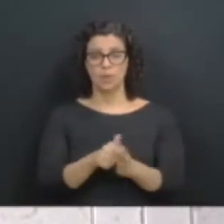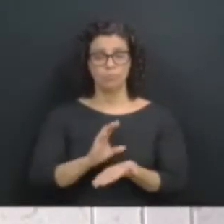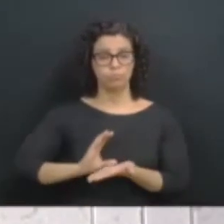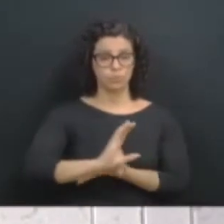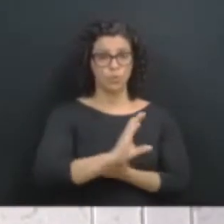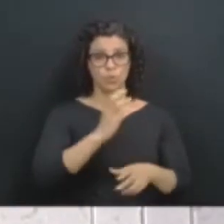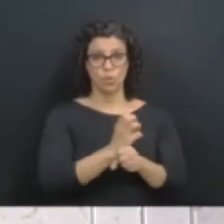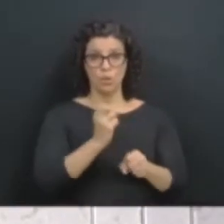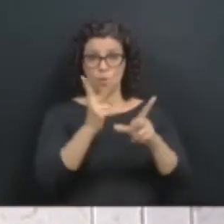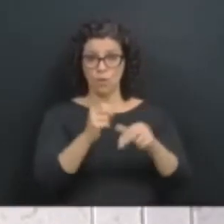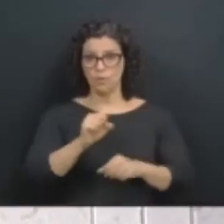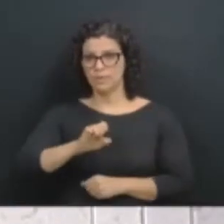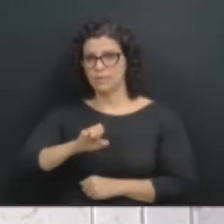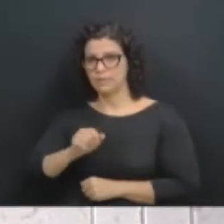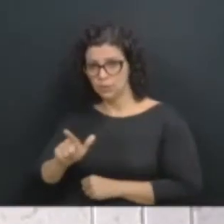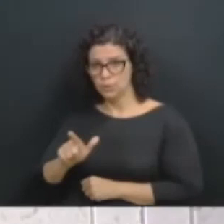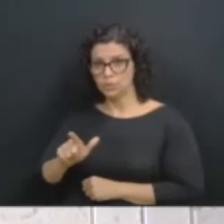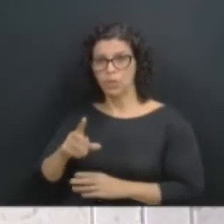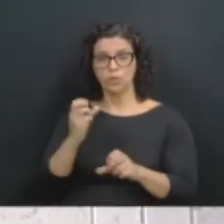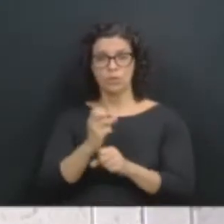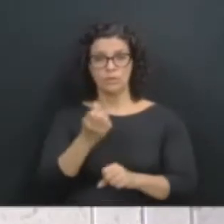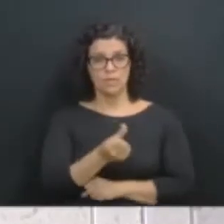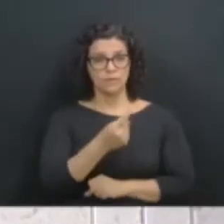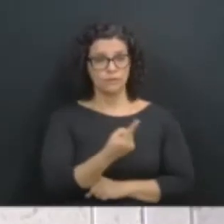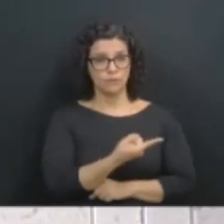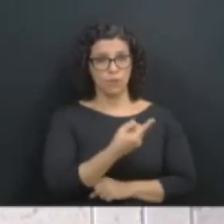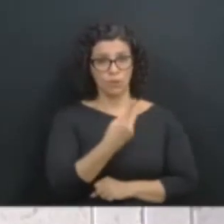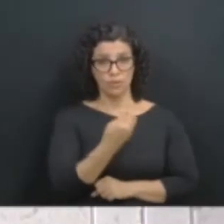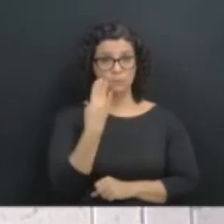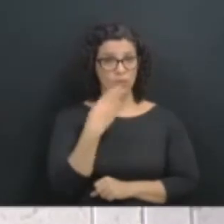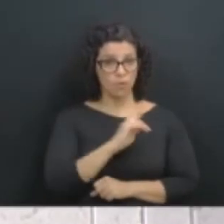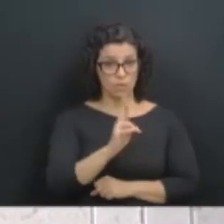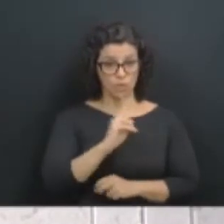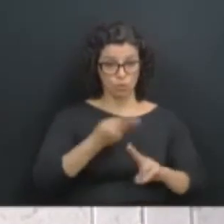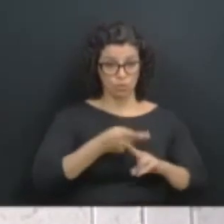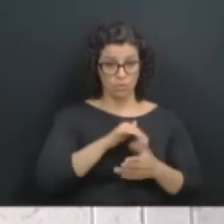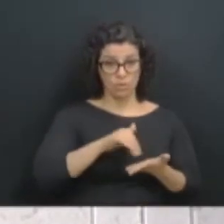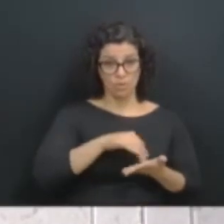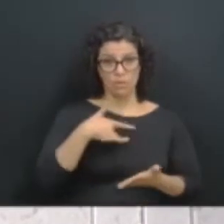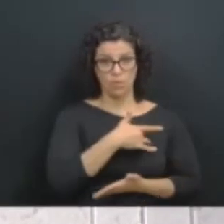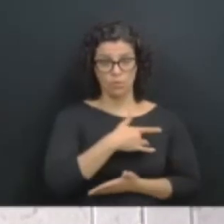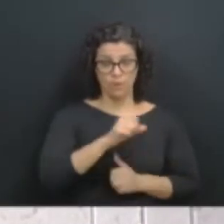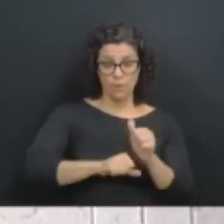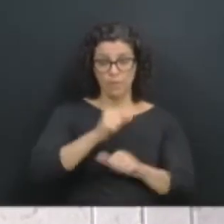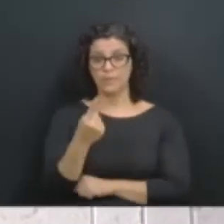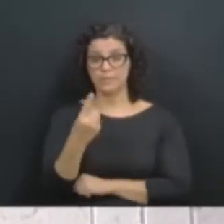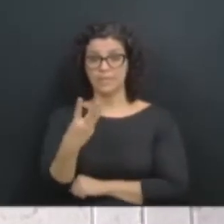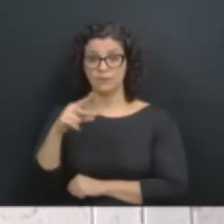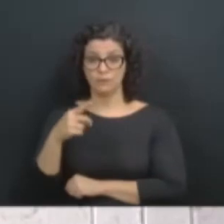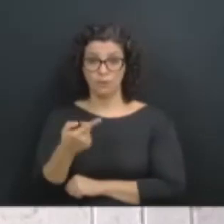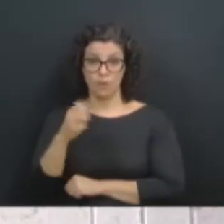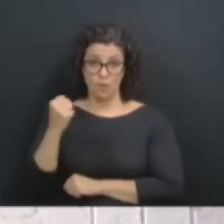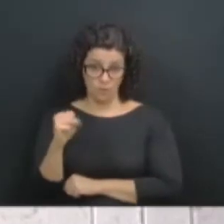agraciada, como foi a CEIU, ela tinha saltado de 6,2 bilhões de reais de orçamento para 13,8. Mas